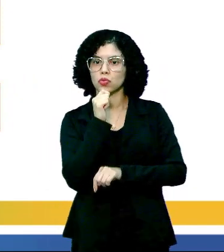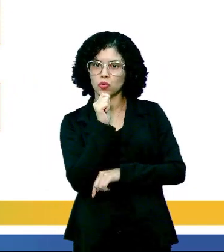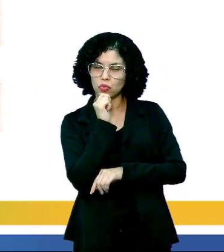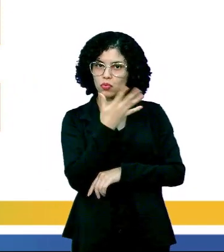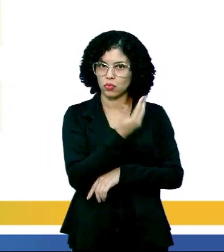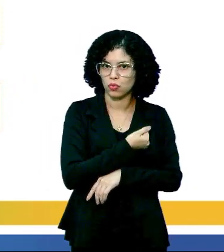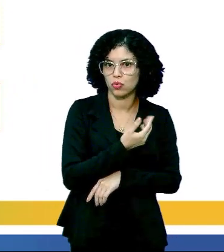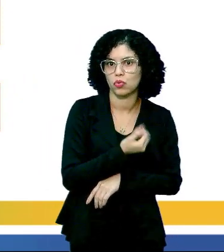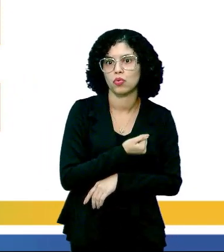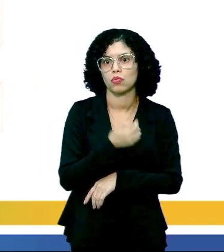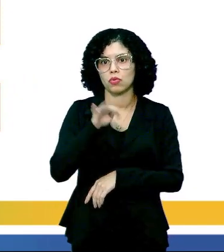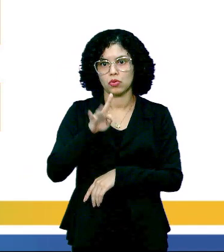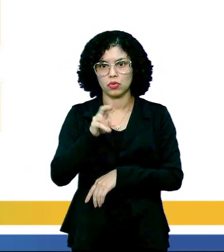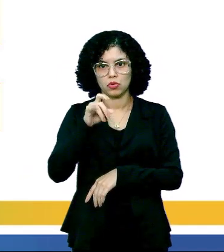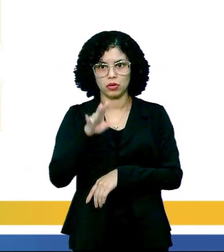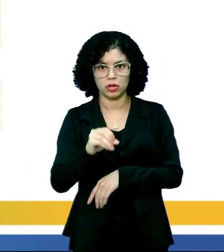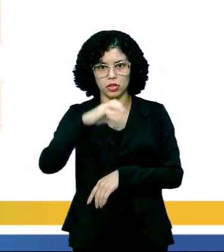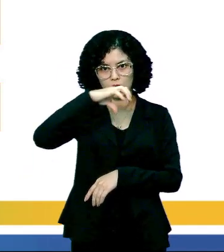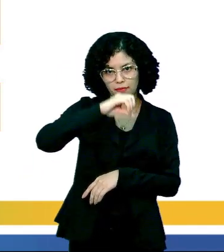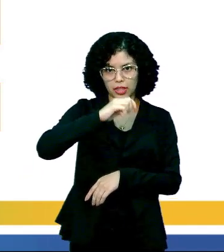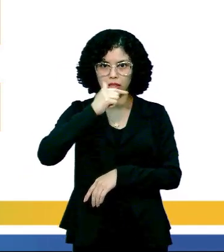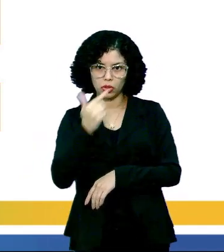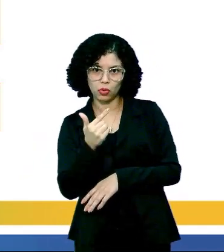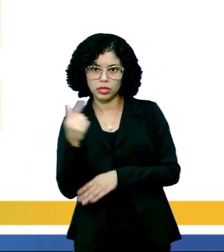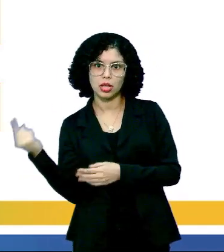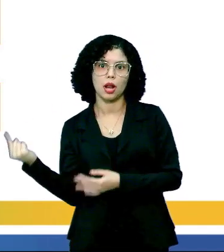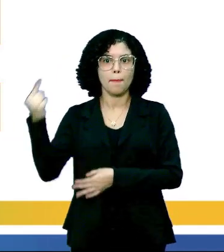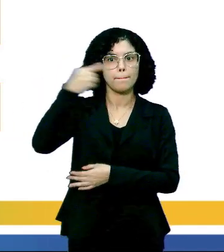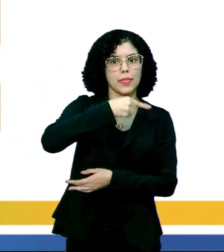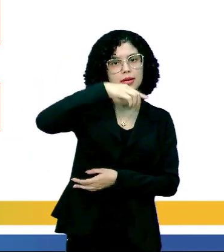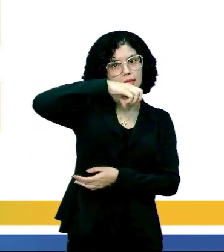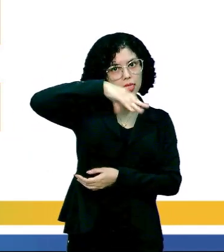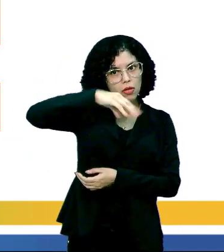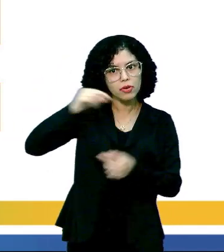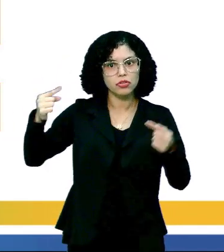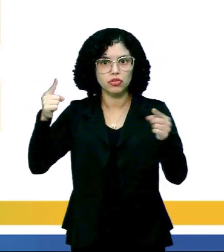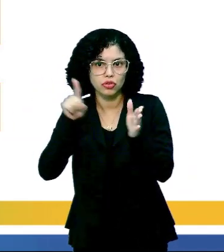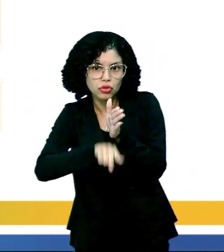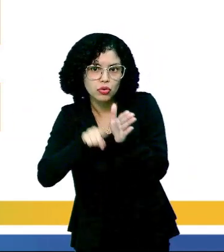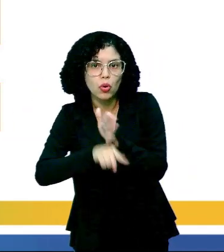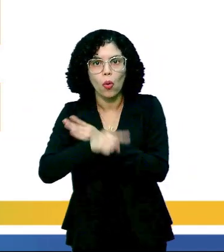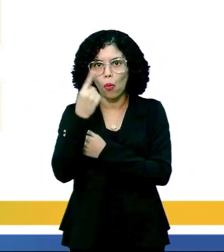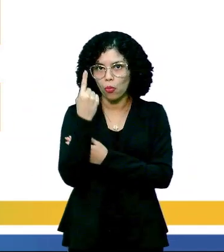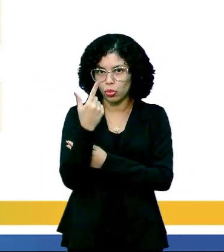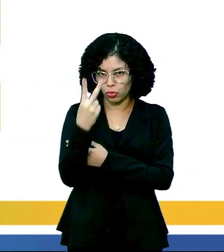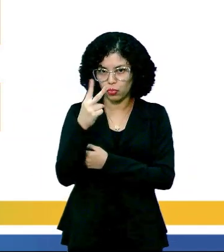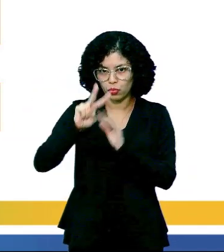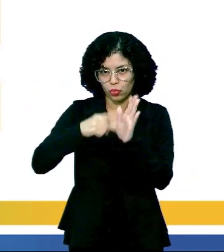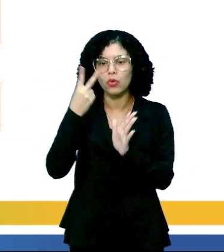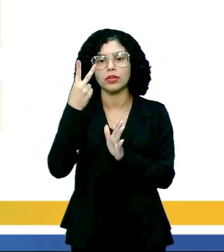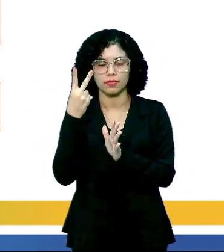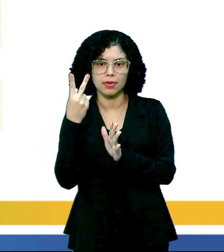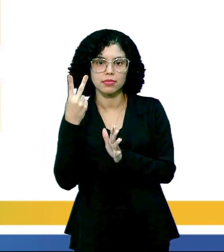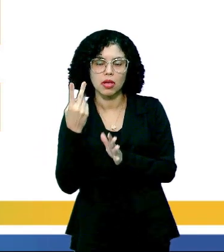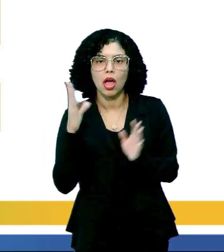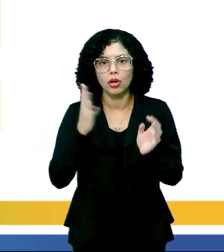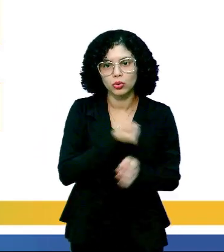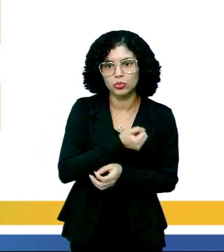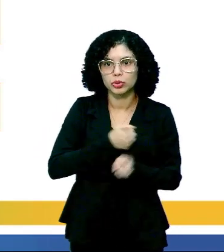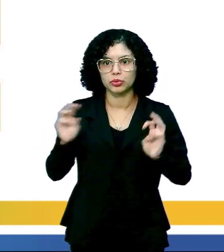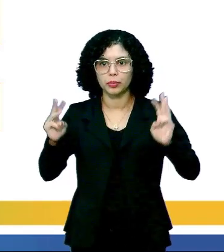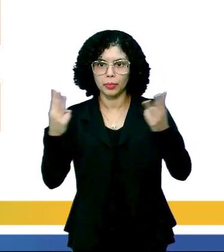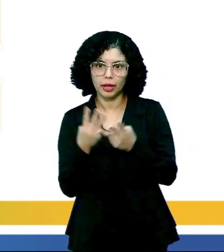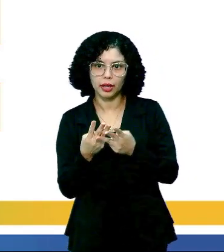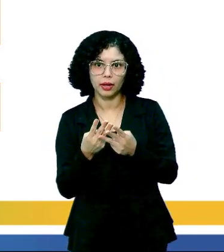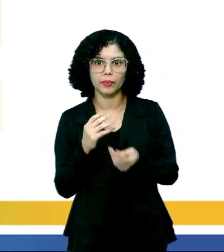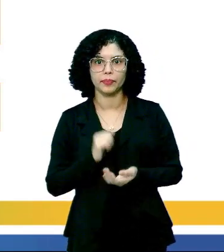número atômico do urânio é 92 e ele passa a ser 90, diminuiu 2 vezes, e o número de massa, que era